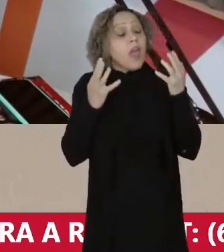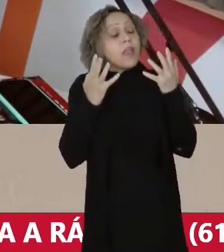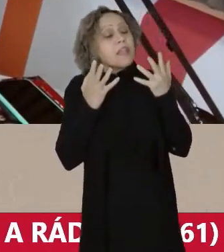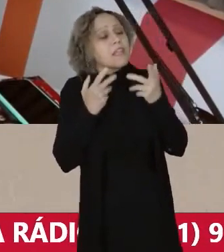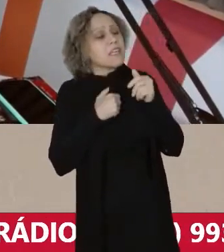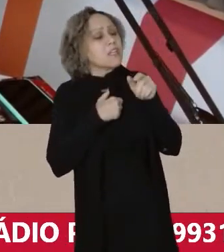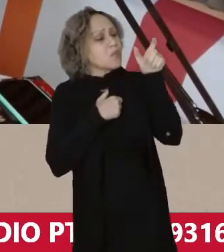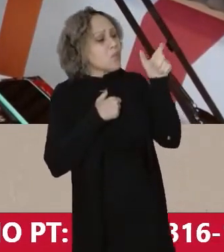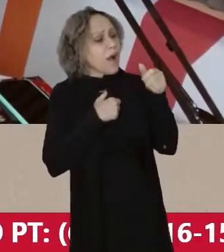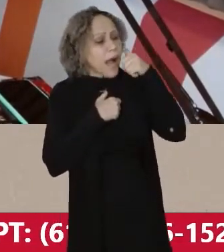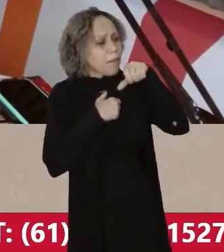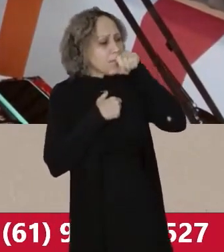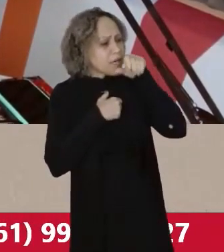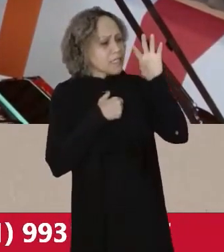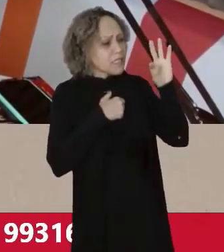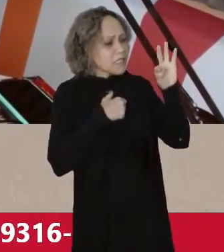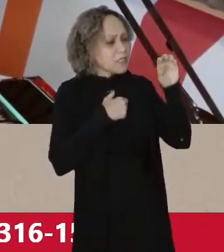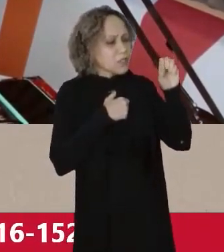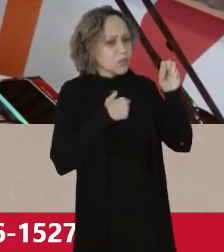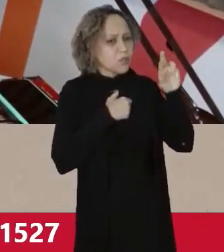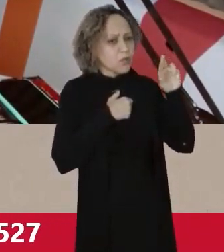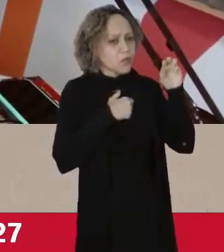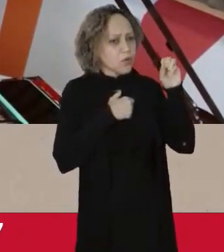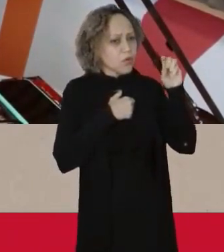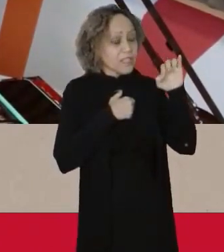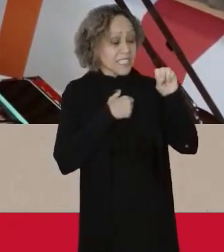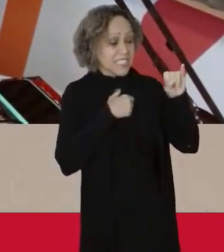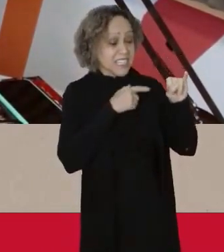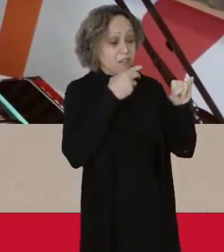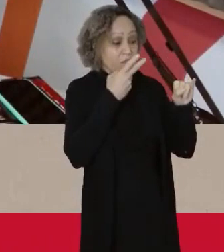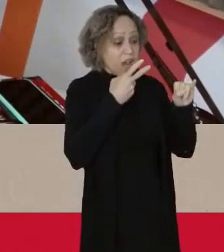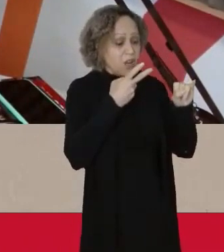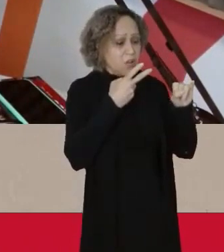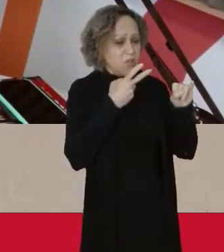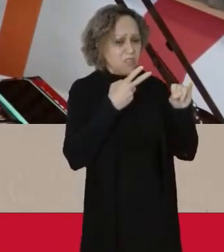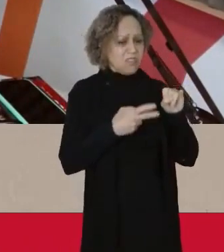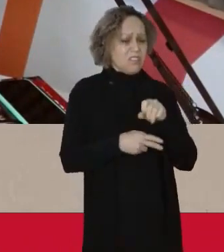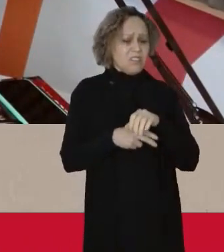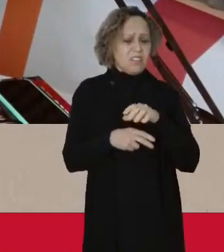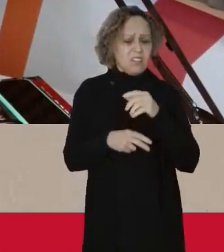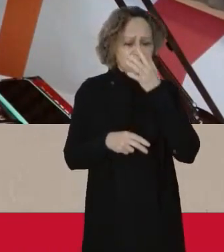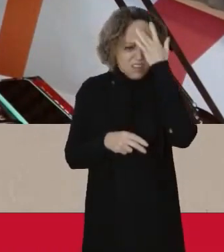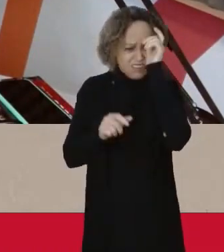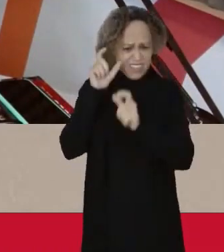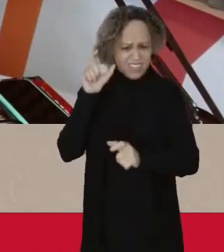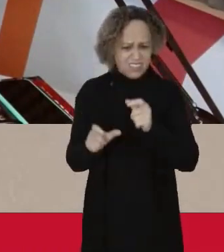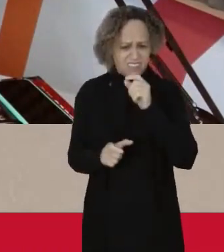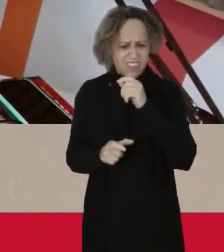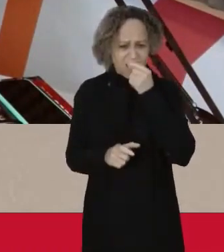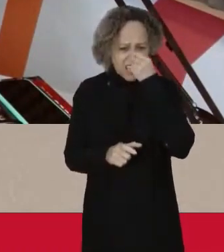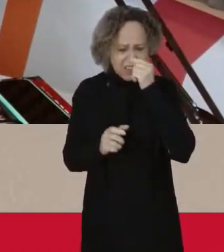dizendo que ela reconhece que não são todos os evangélicos que têm esse discurso neofascista, e realmente não são. Não vamos misturar, não